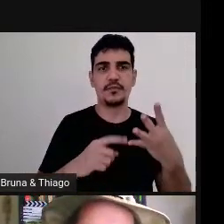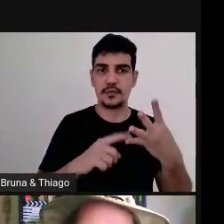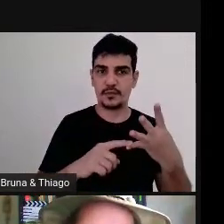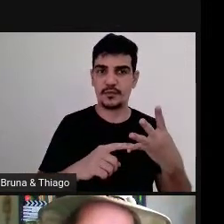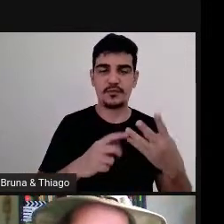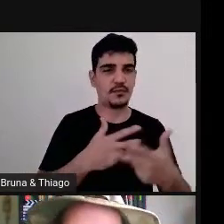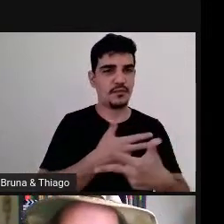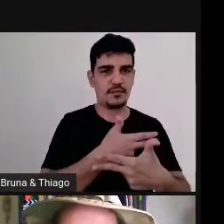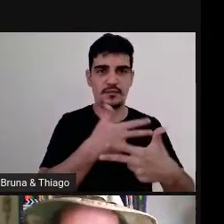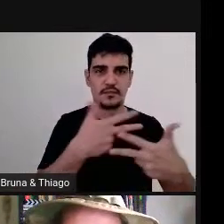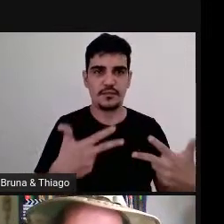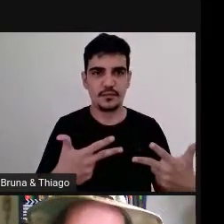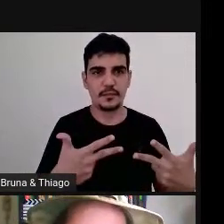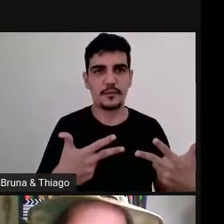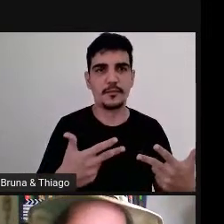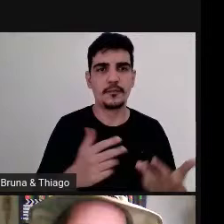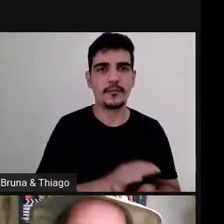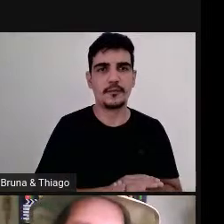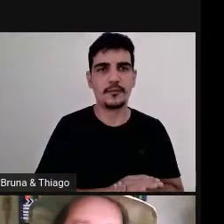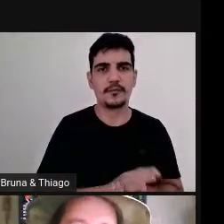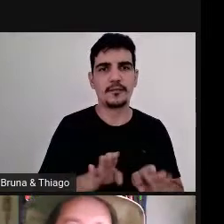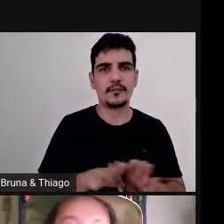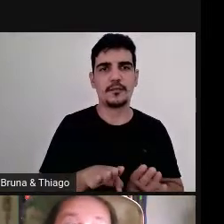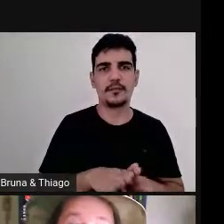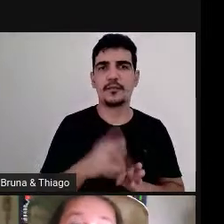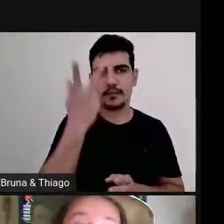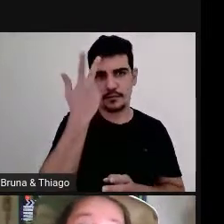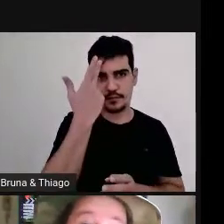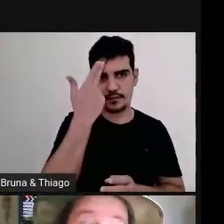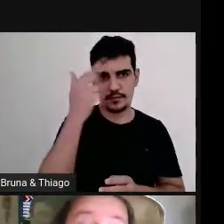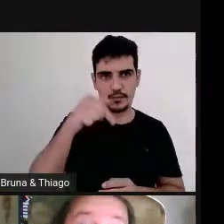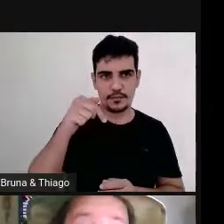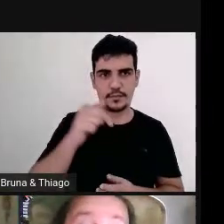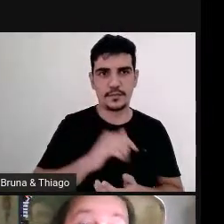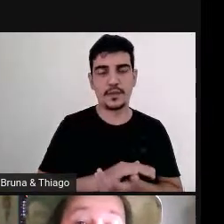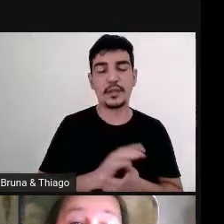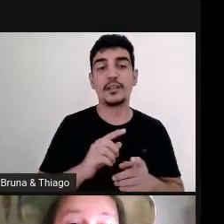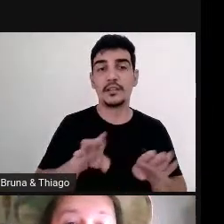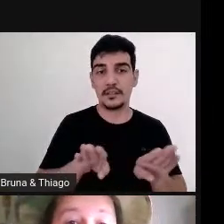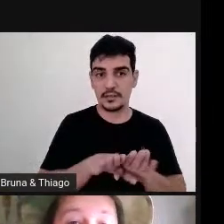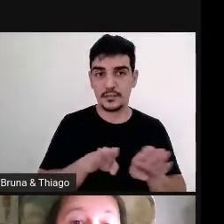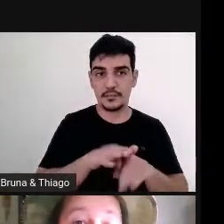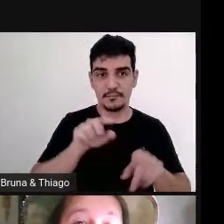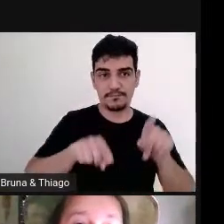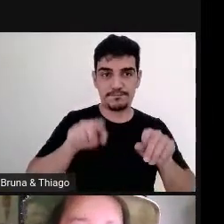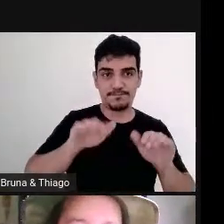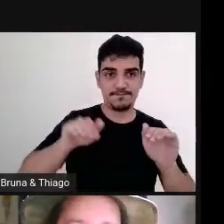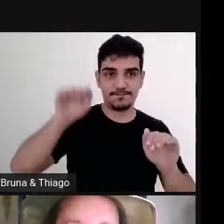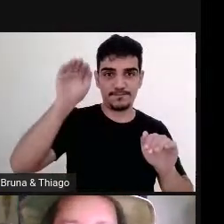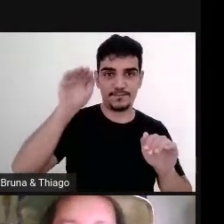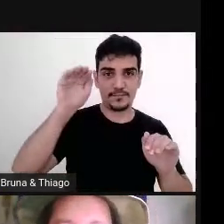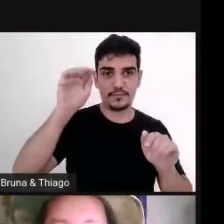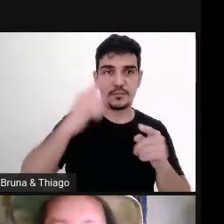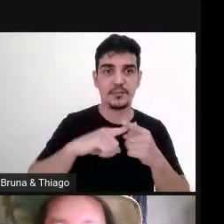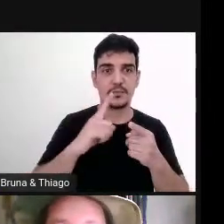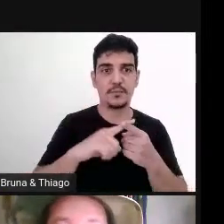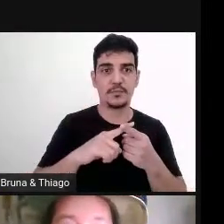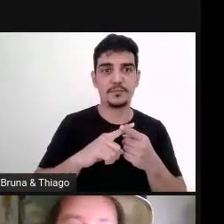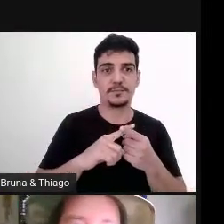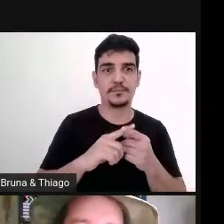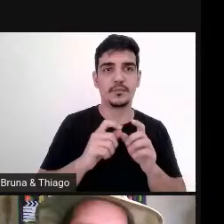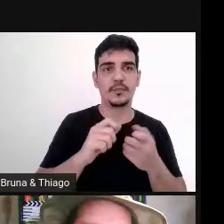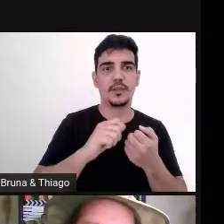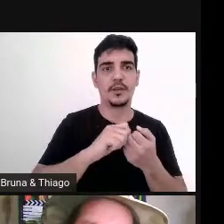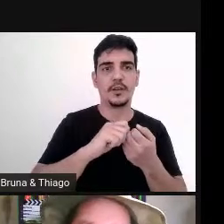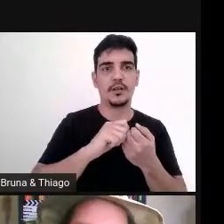região. Então essa aí é bem abundante aqui, e é uma das que mais causa acidentes e está relacionada à plantação de bananas. Esse